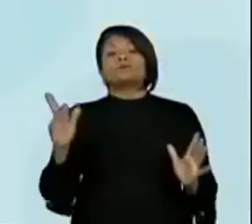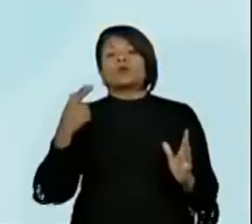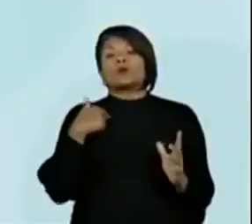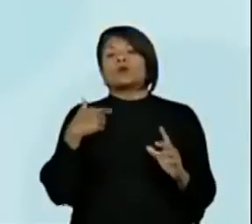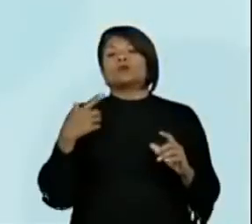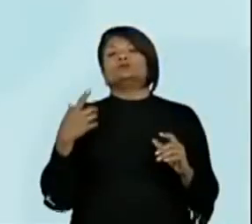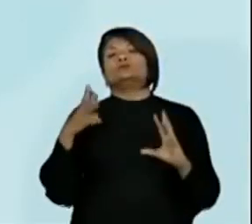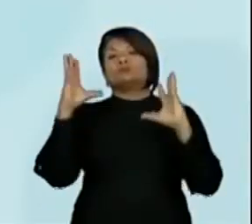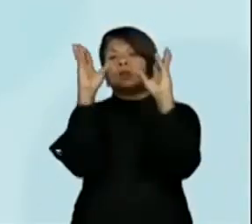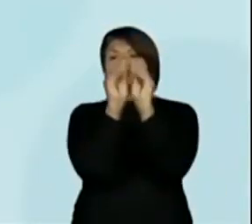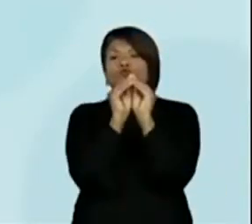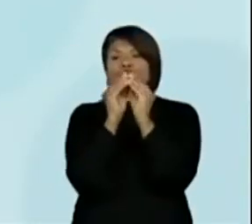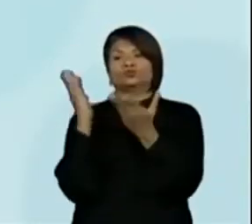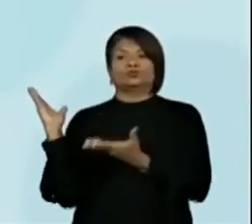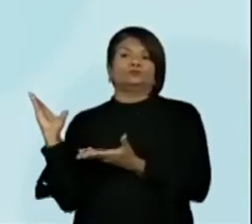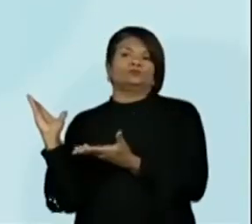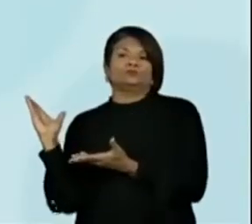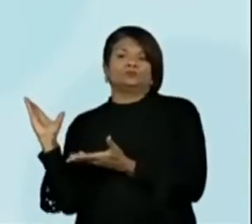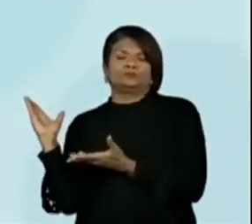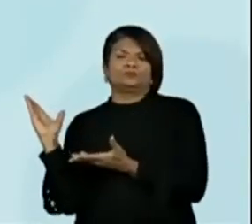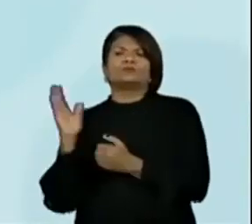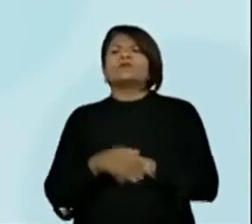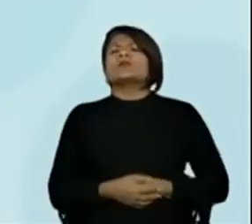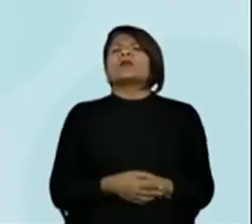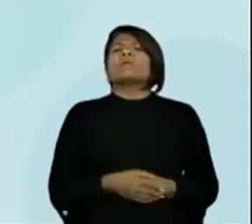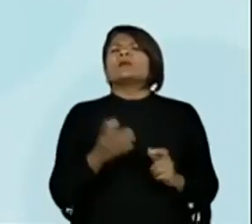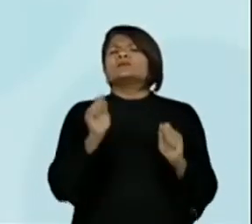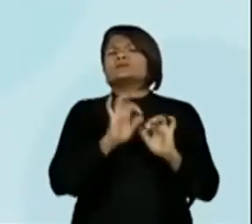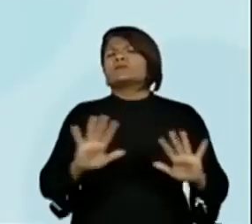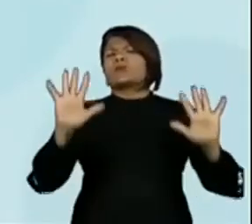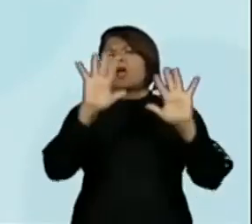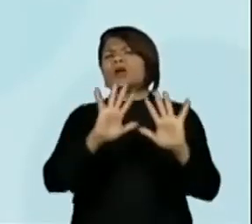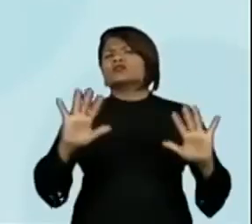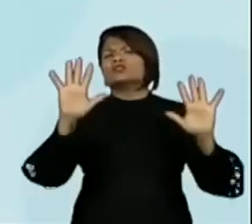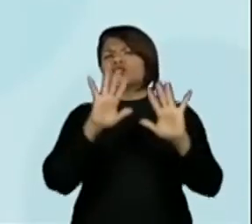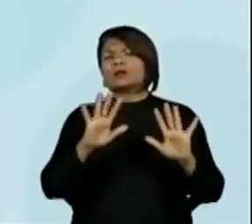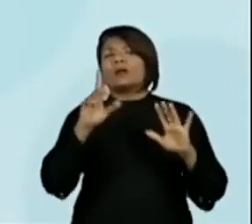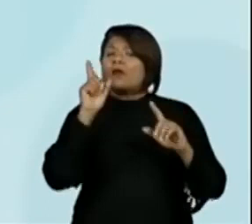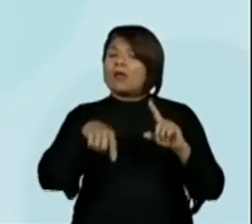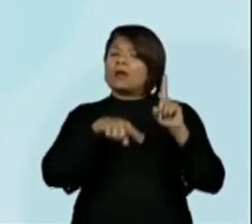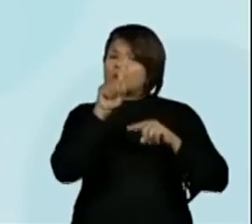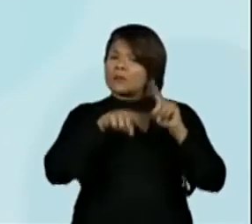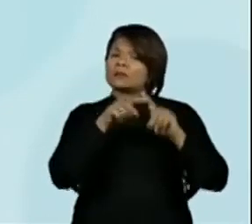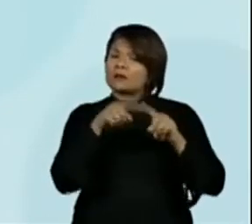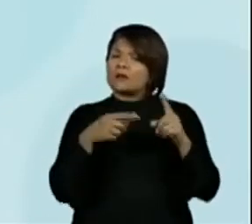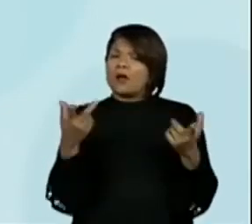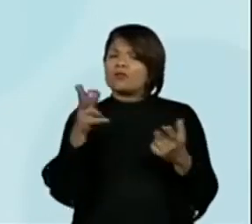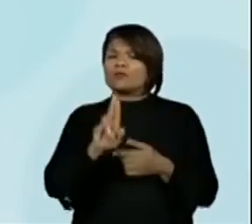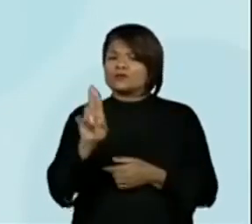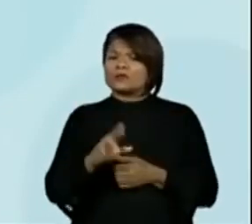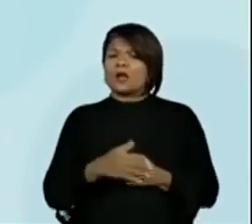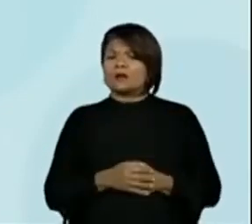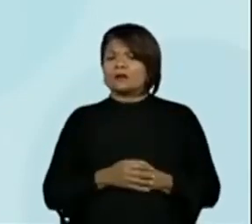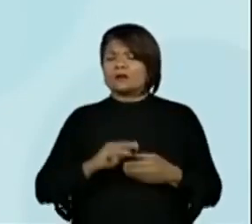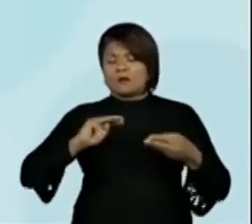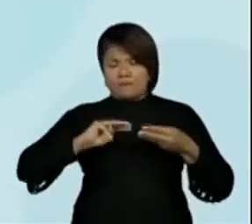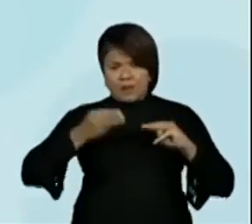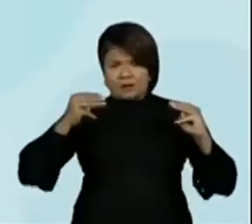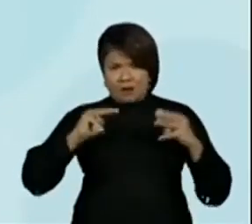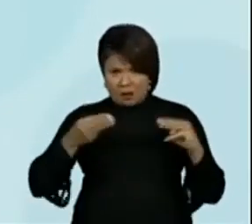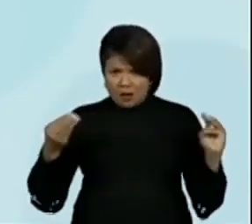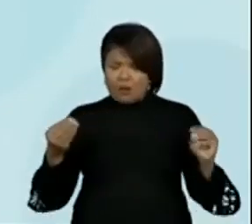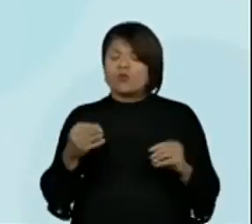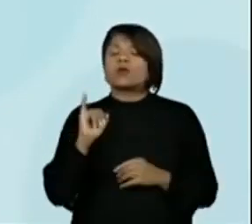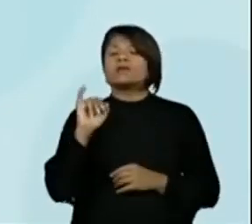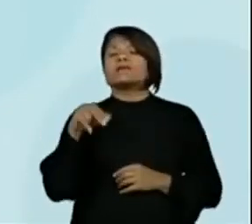resumo básico. Professor, e essa imagem aqui? São os meus ingredientes. Macarrão integral, porque a gente